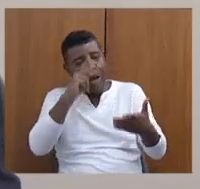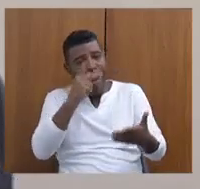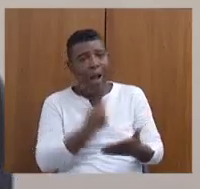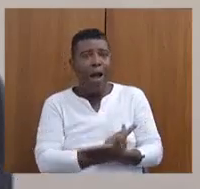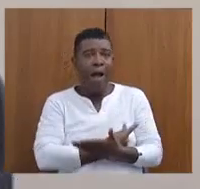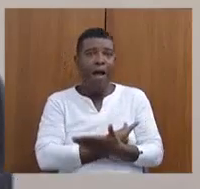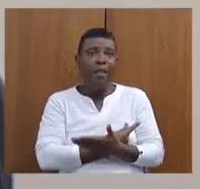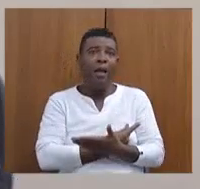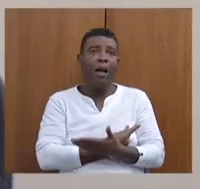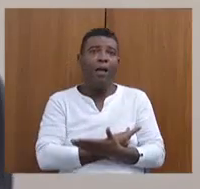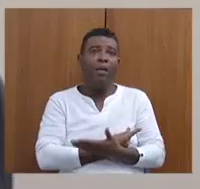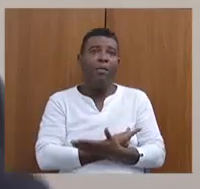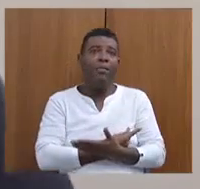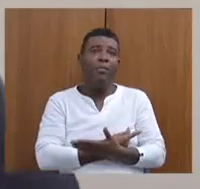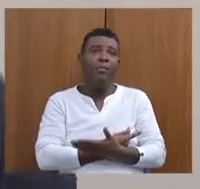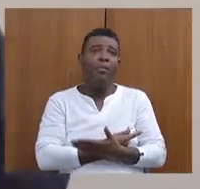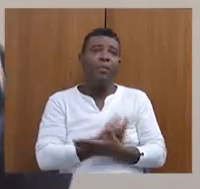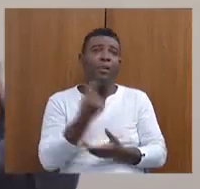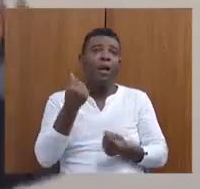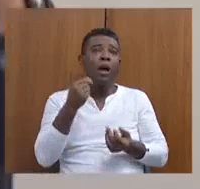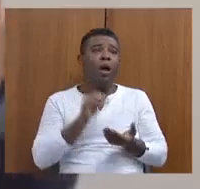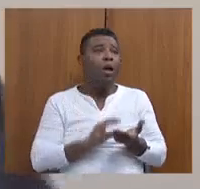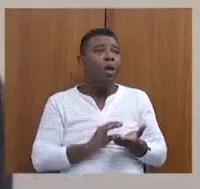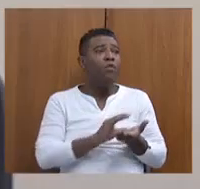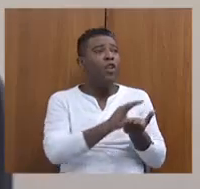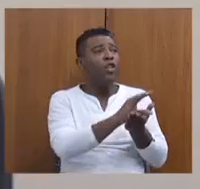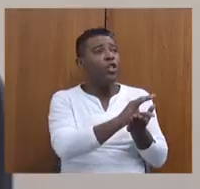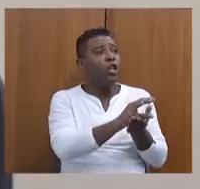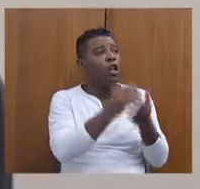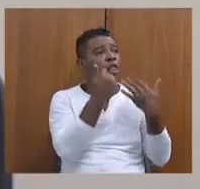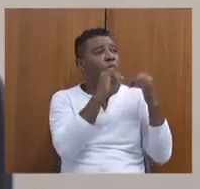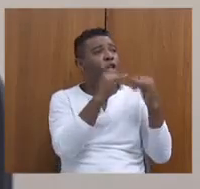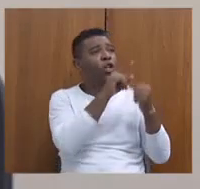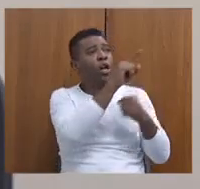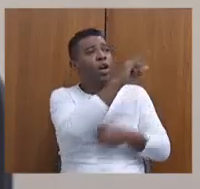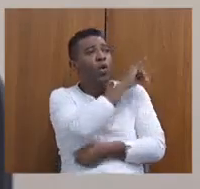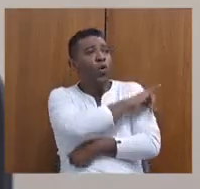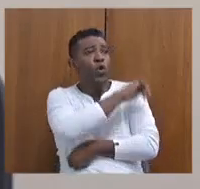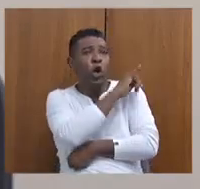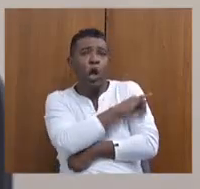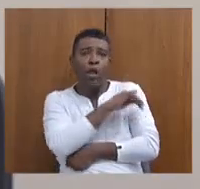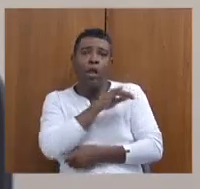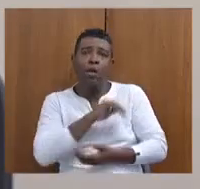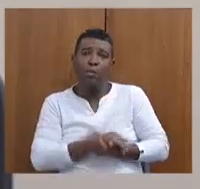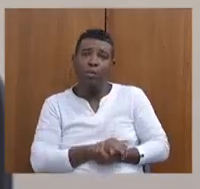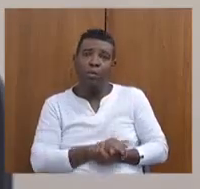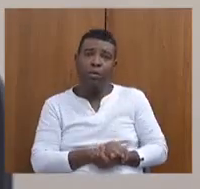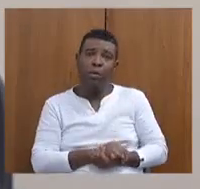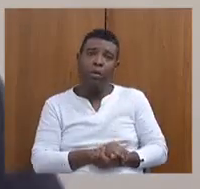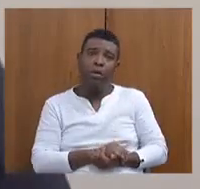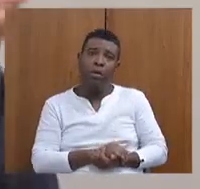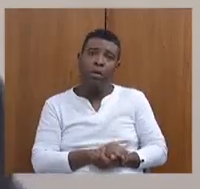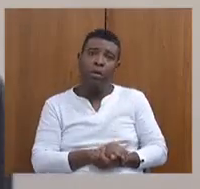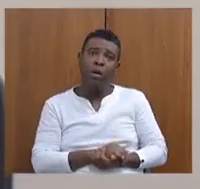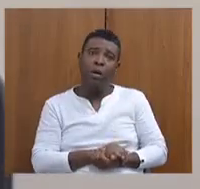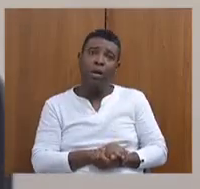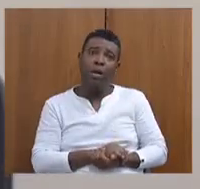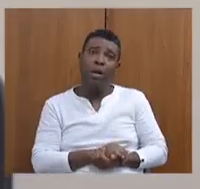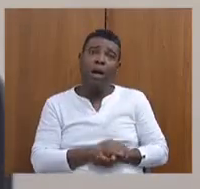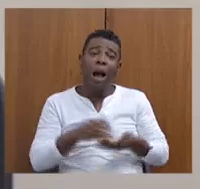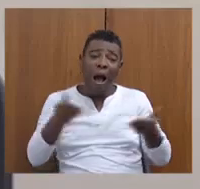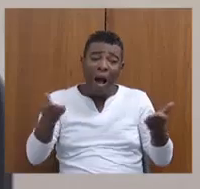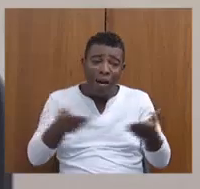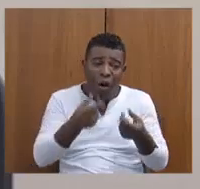de investir na companhia de energia do Rio de Janeiro 90 reais hoje empresa essa recuperação